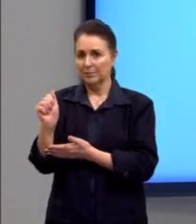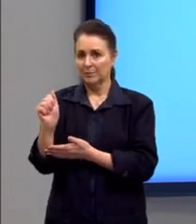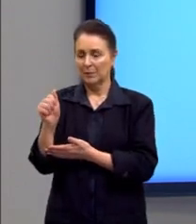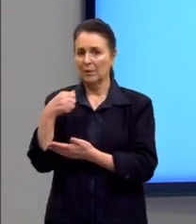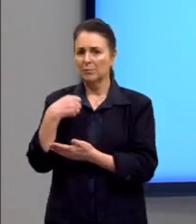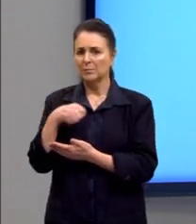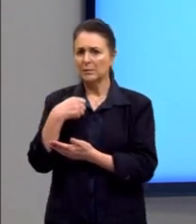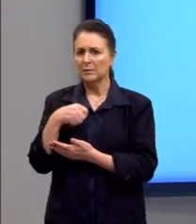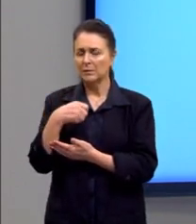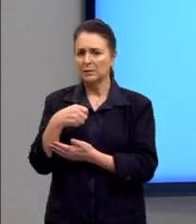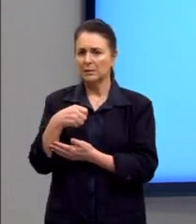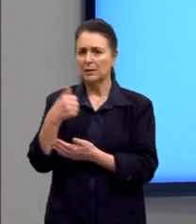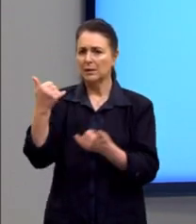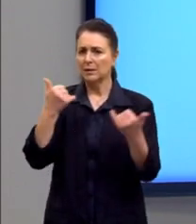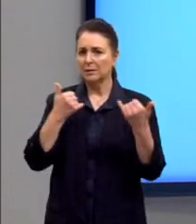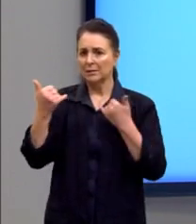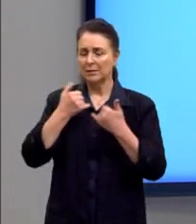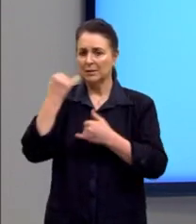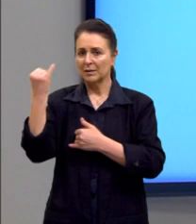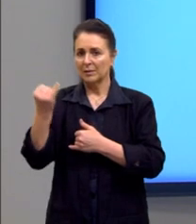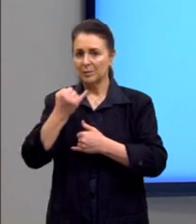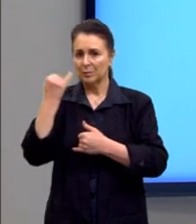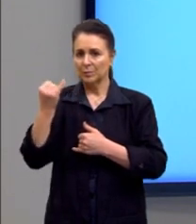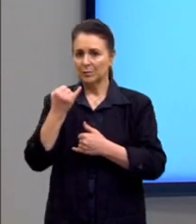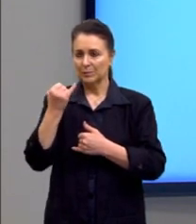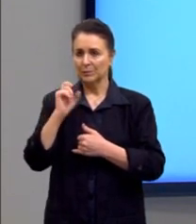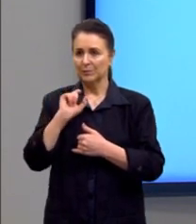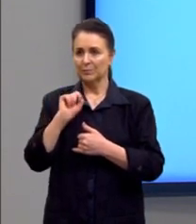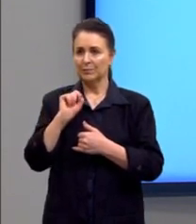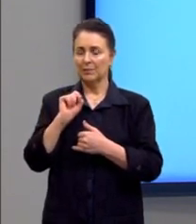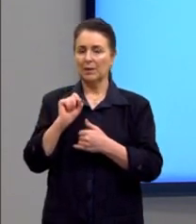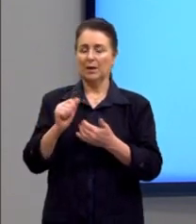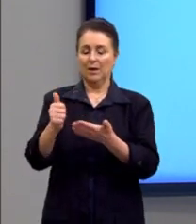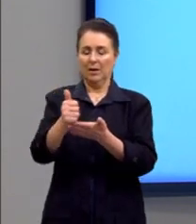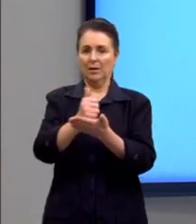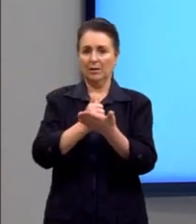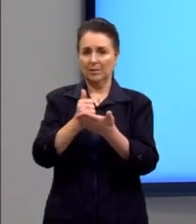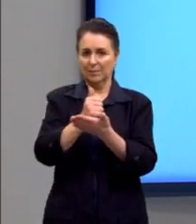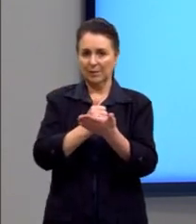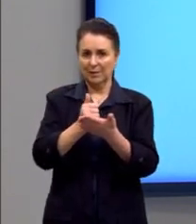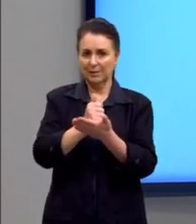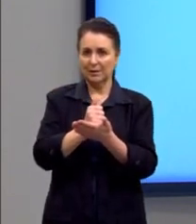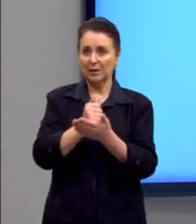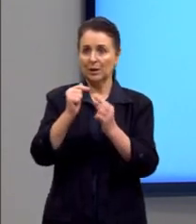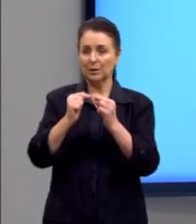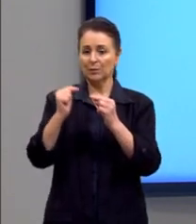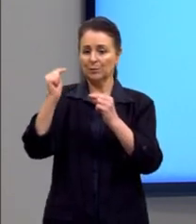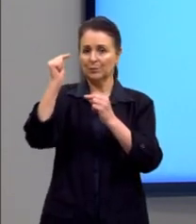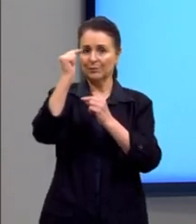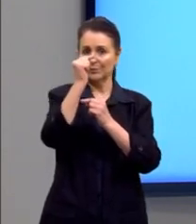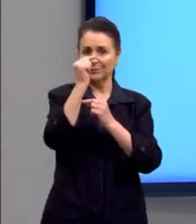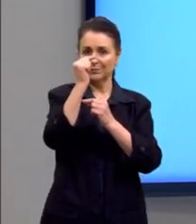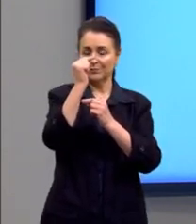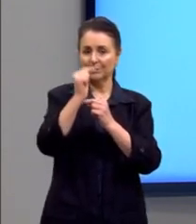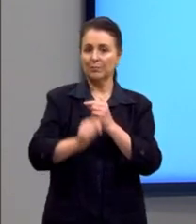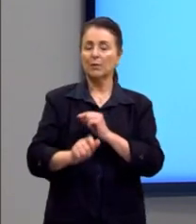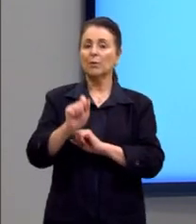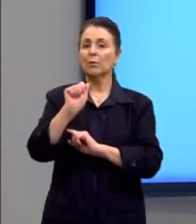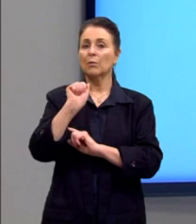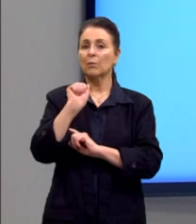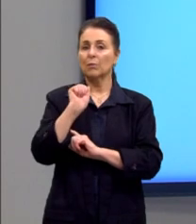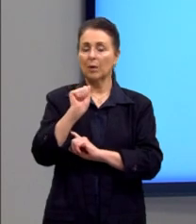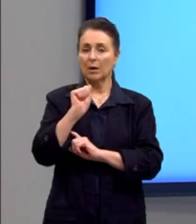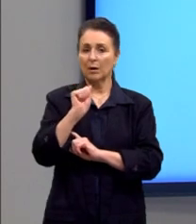a liderar aqui gente a informação importante sobre a base e sobre o logaritimando o a eles